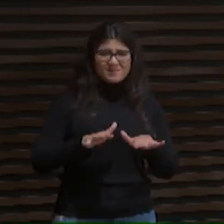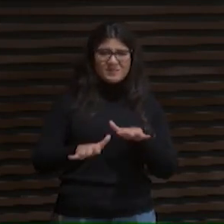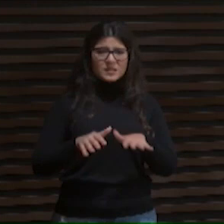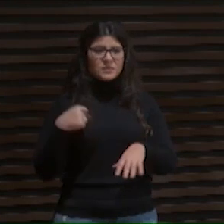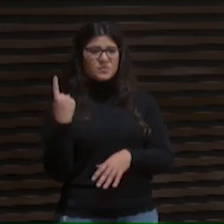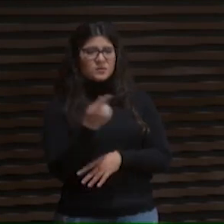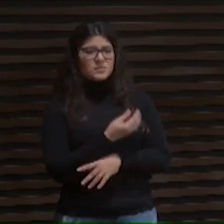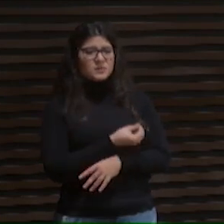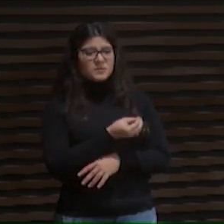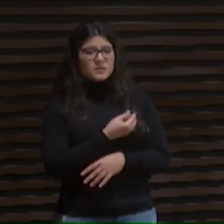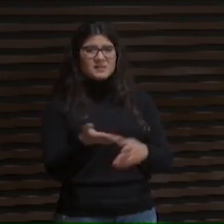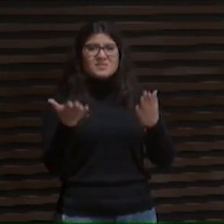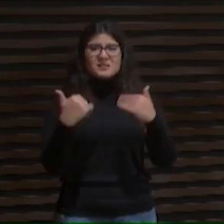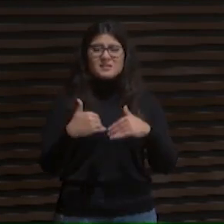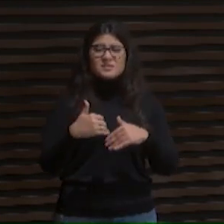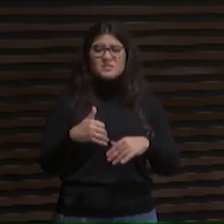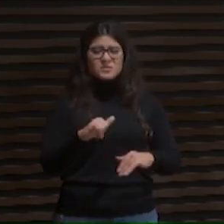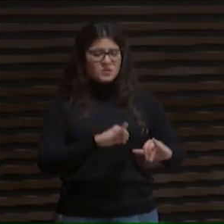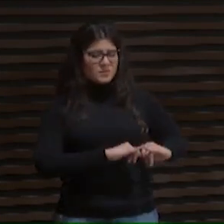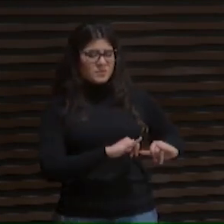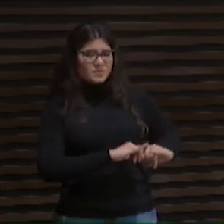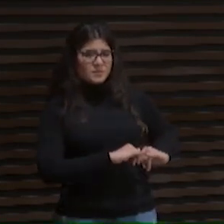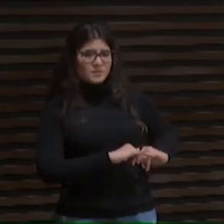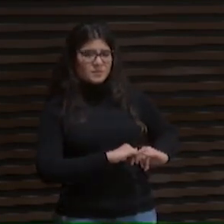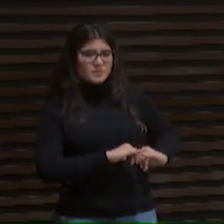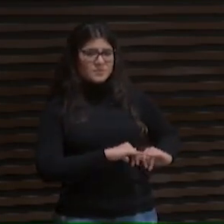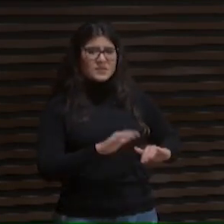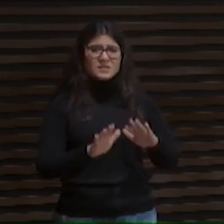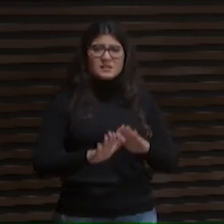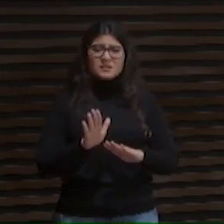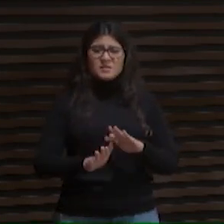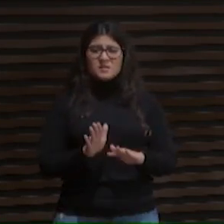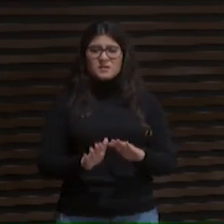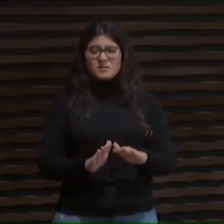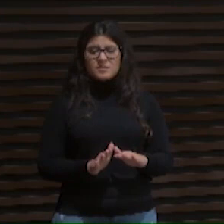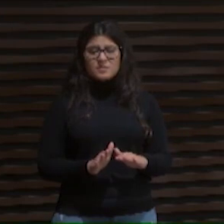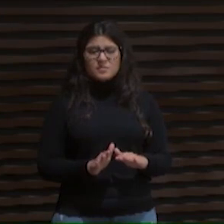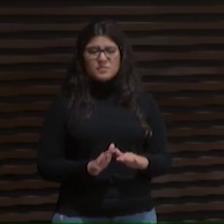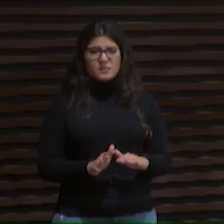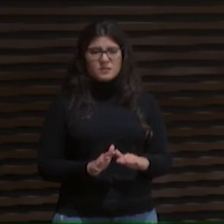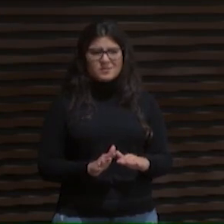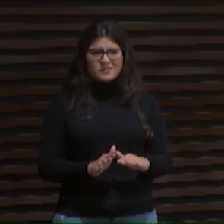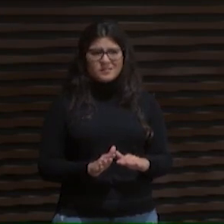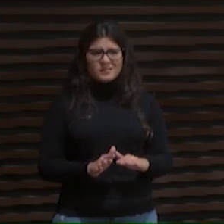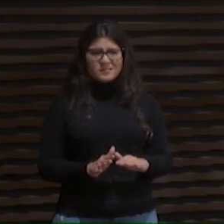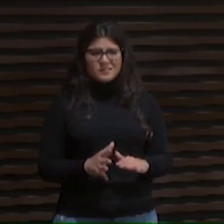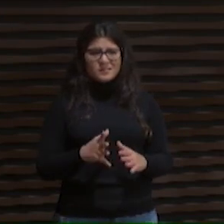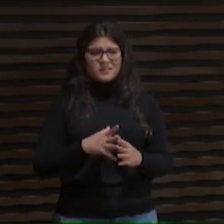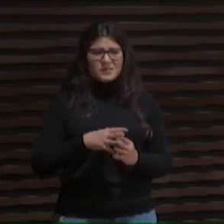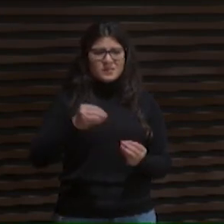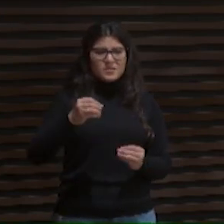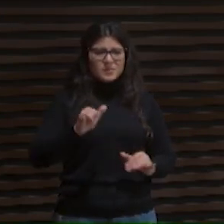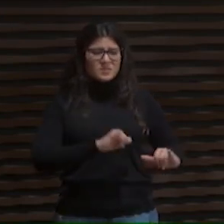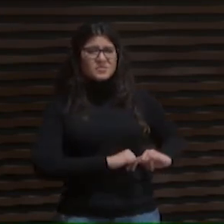vida, que trazem sofrimento e às vezes até adoentam a nossa alma.